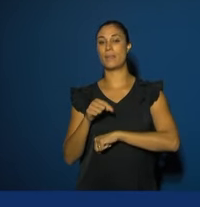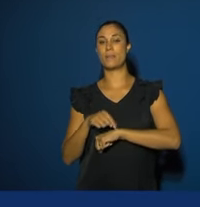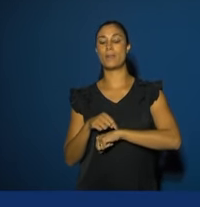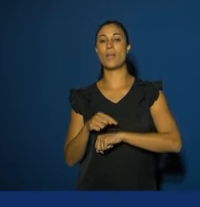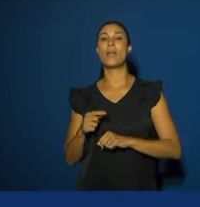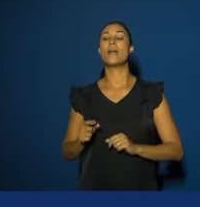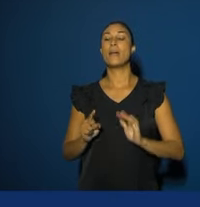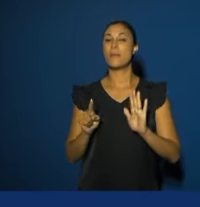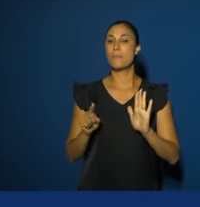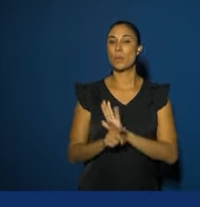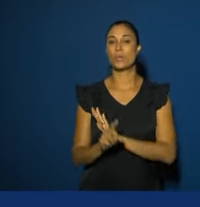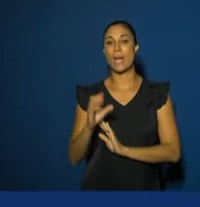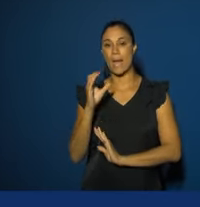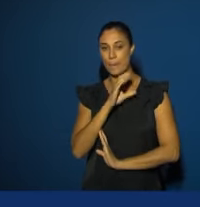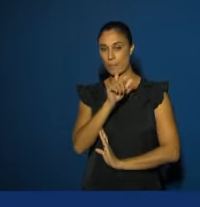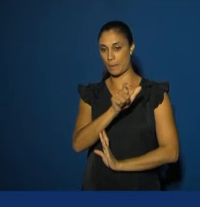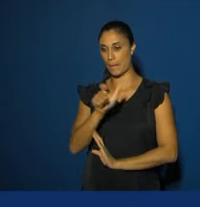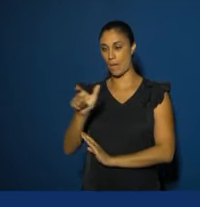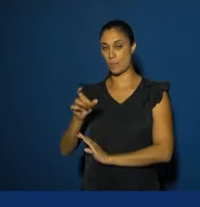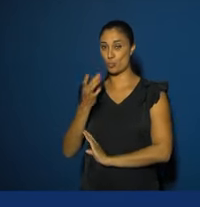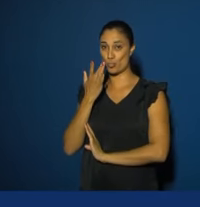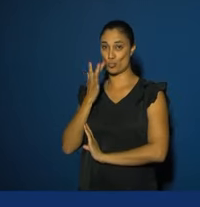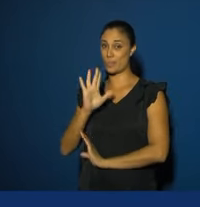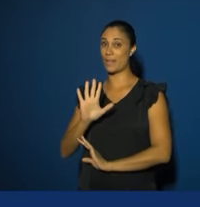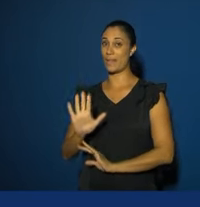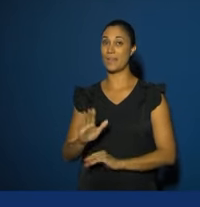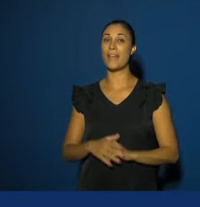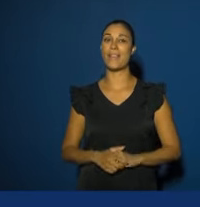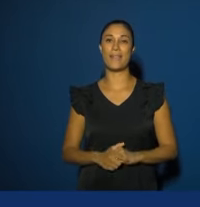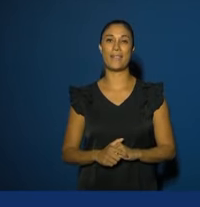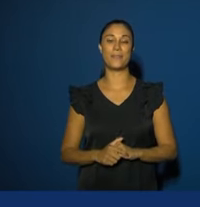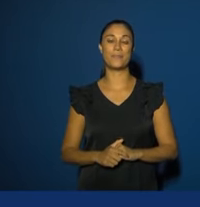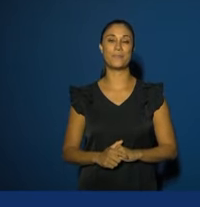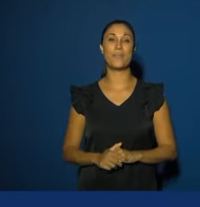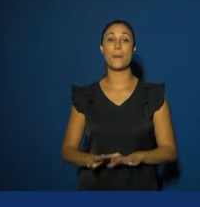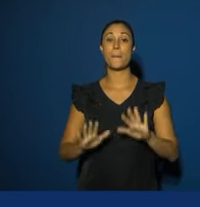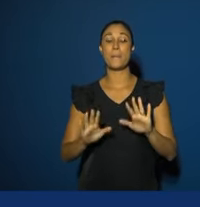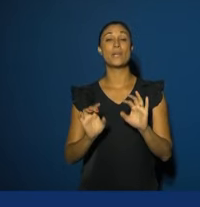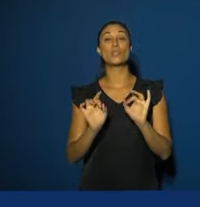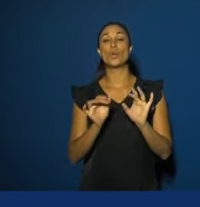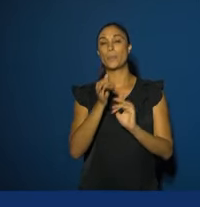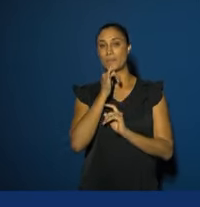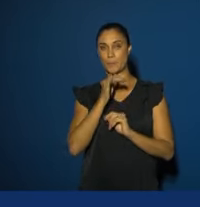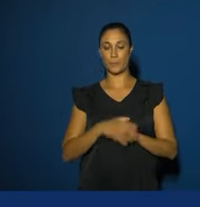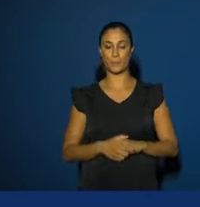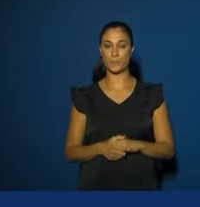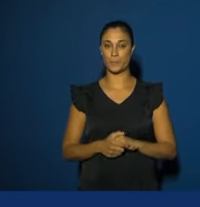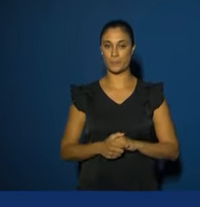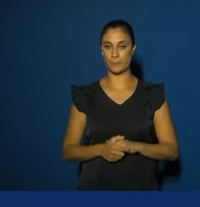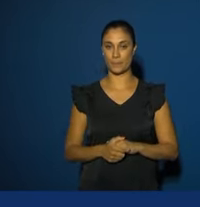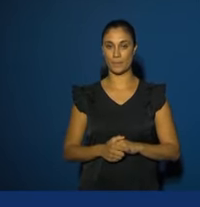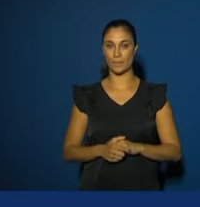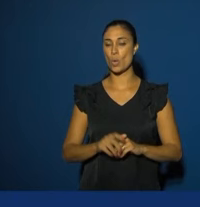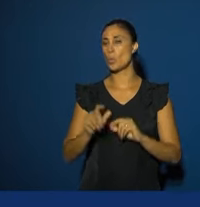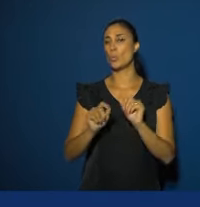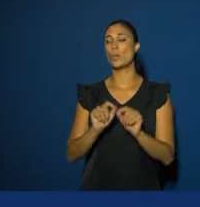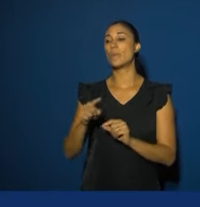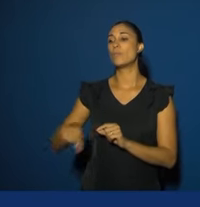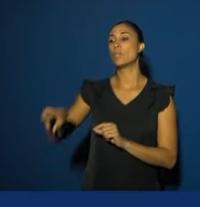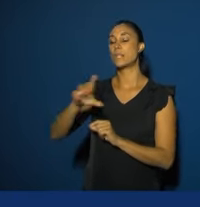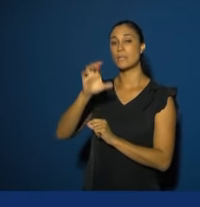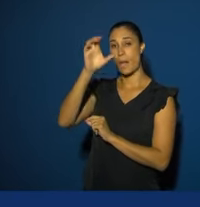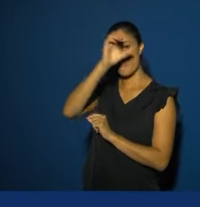pergunta rápida paraa Carla não sei se dá para ser muito rápida é só faar um pouco eh do que que você